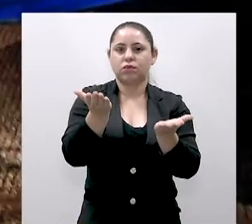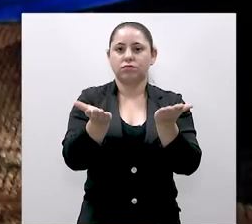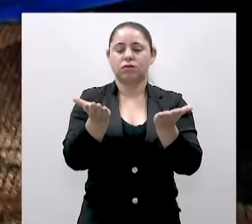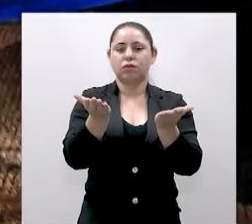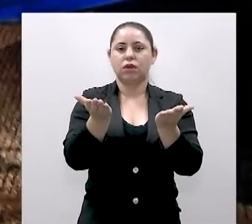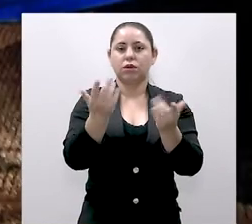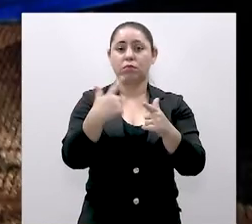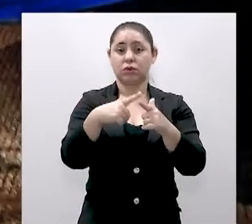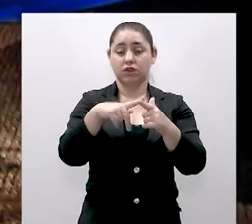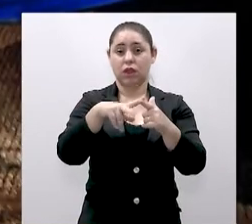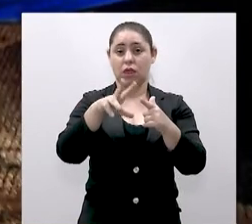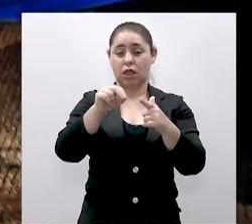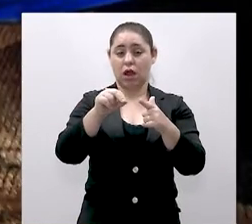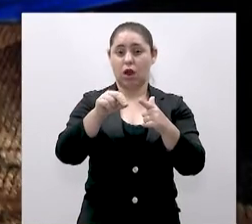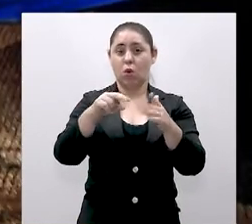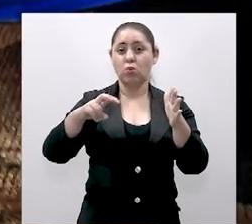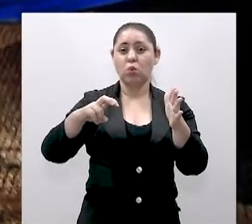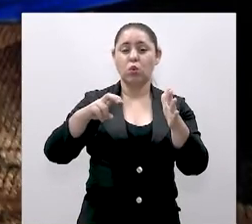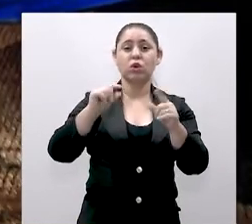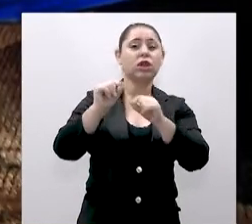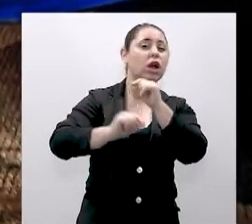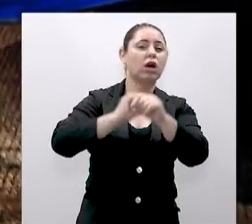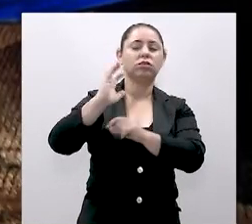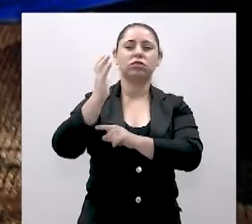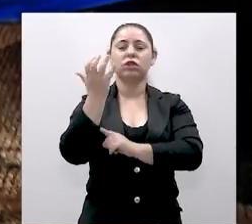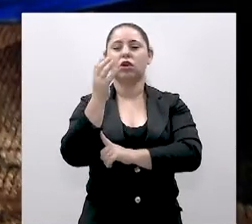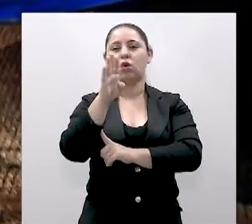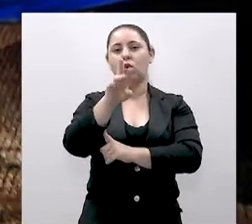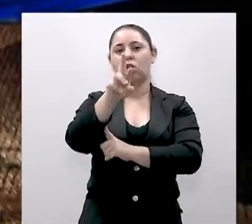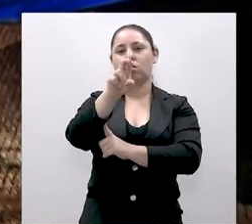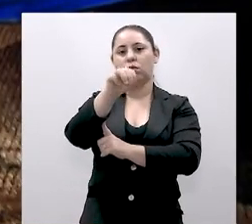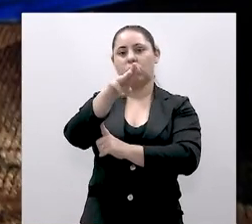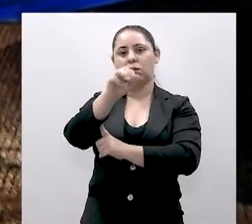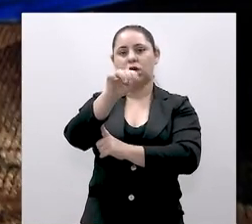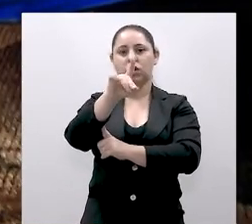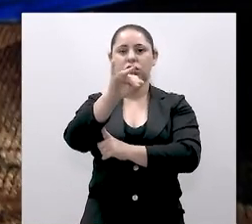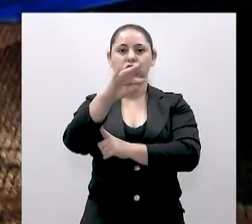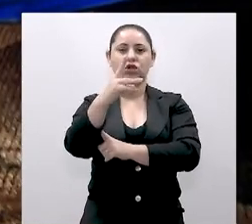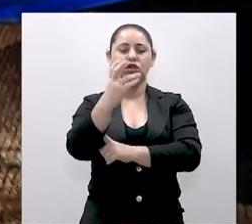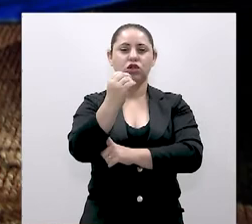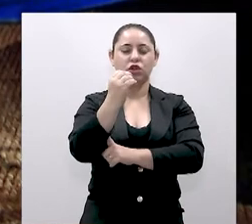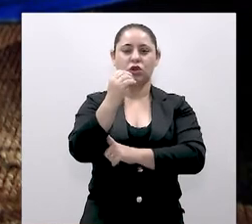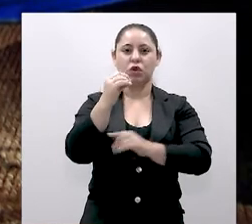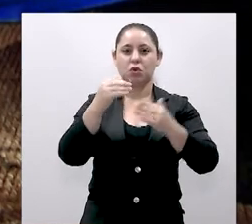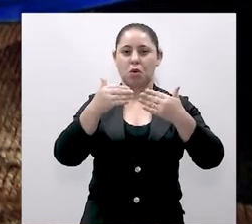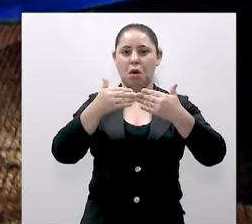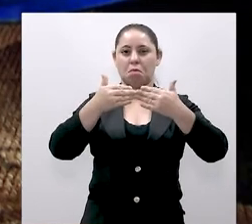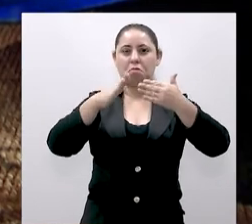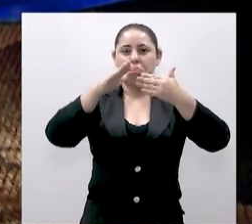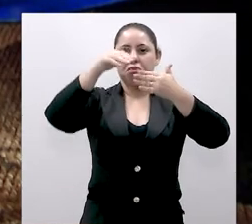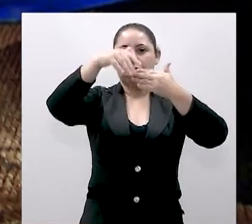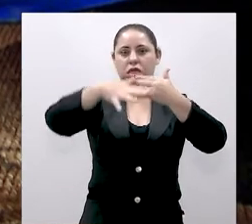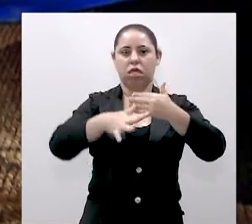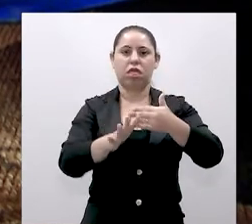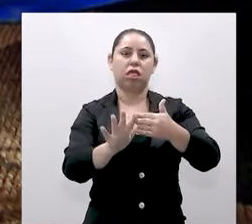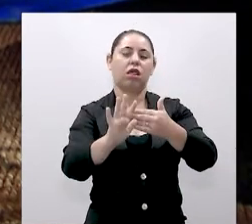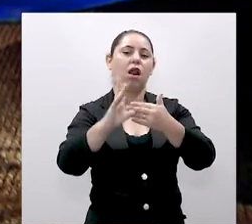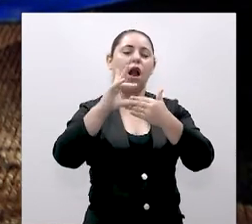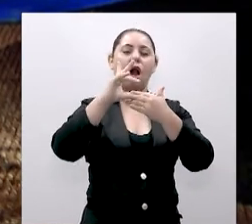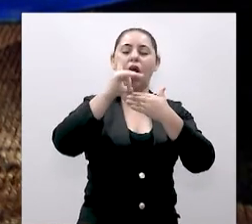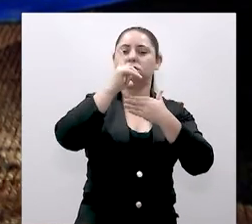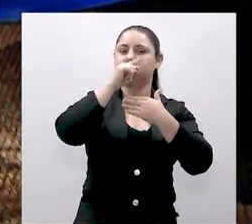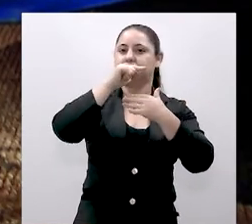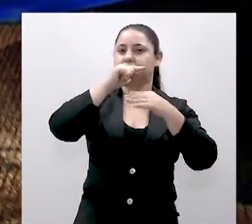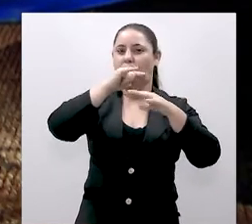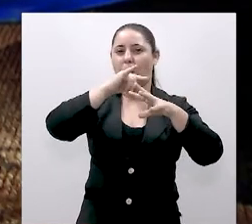situação de Equilíbrio se não esse esse acidente de Brumadinho foi uma lástima é foi uma barbaridade e avalia não